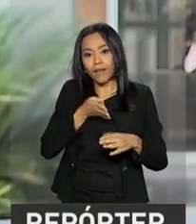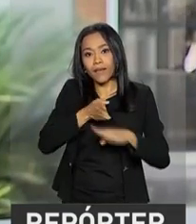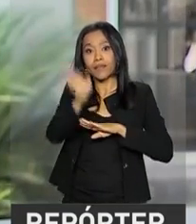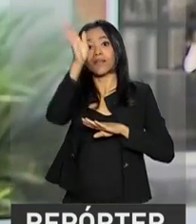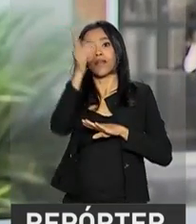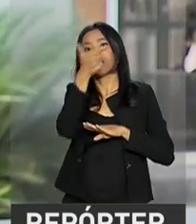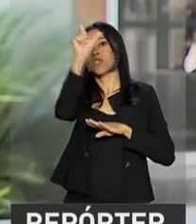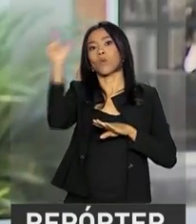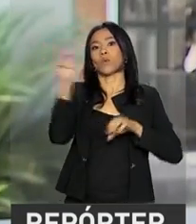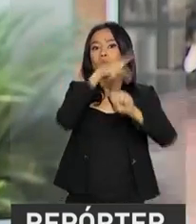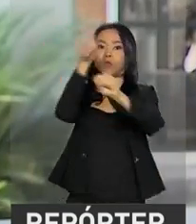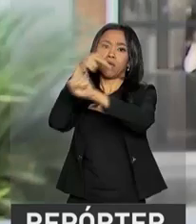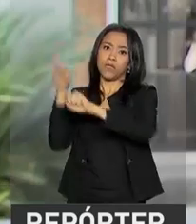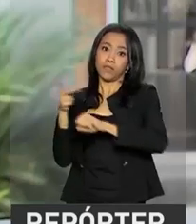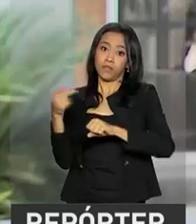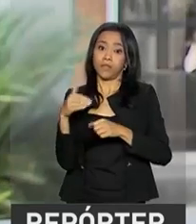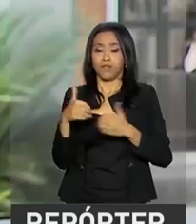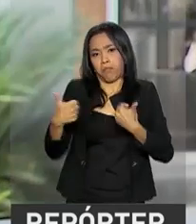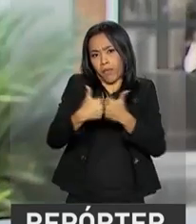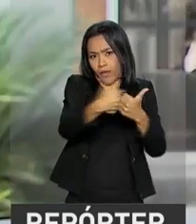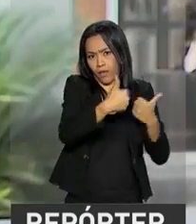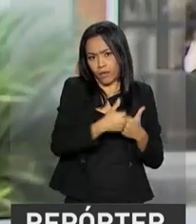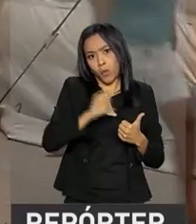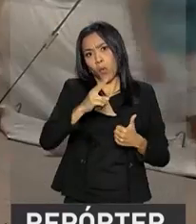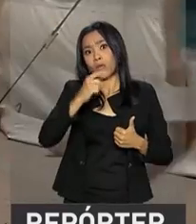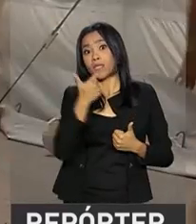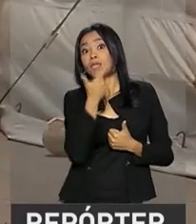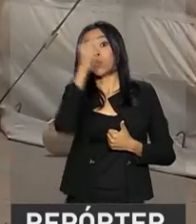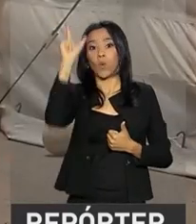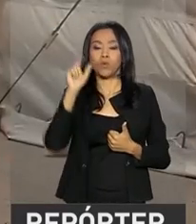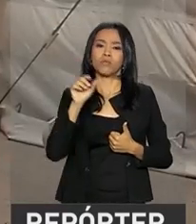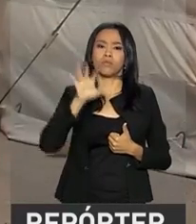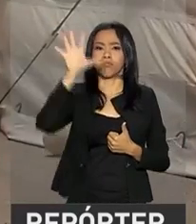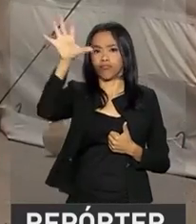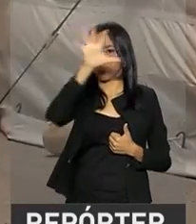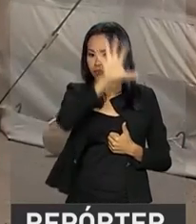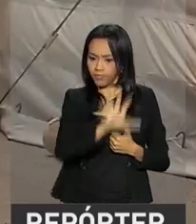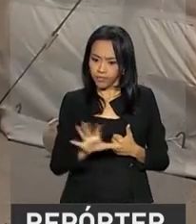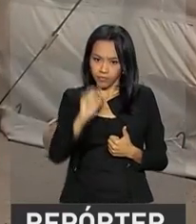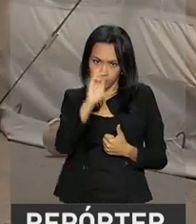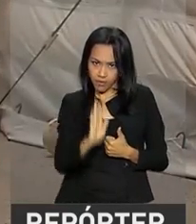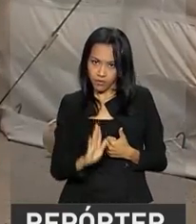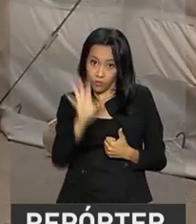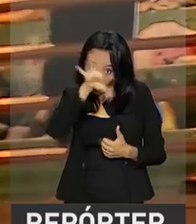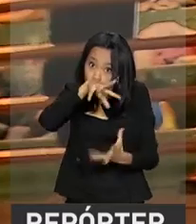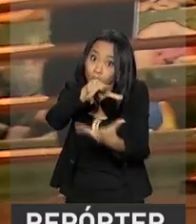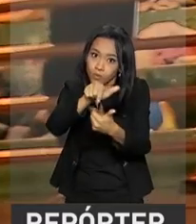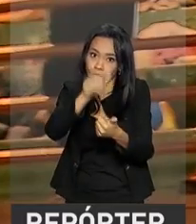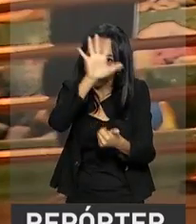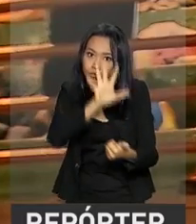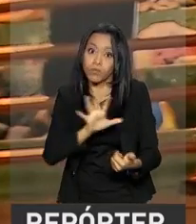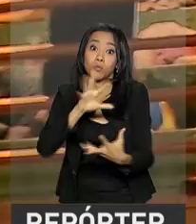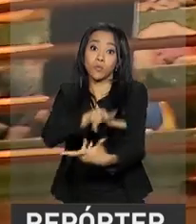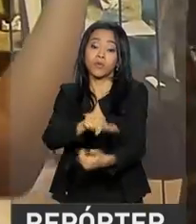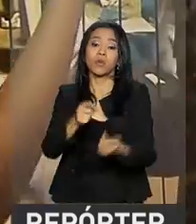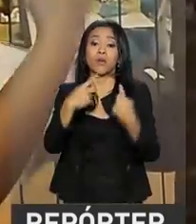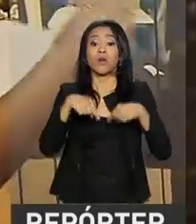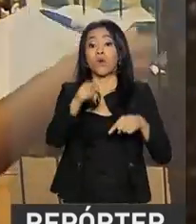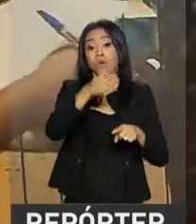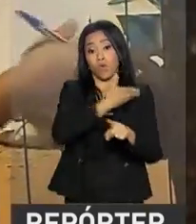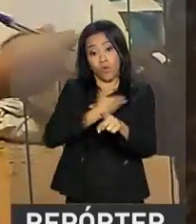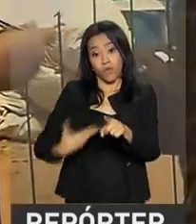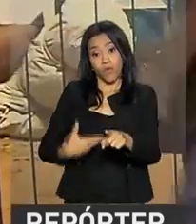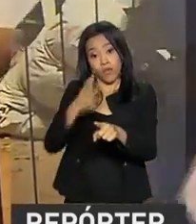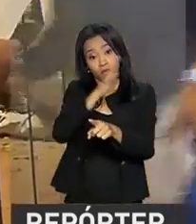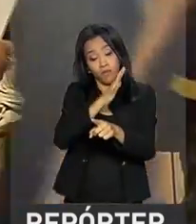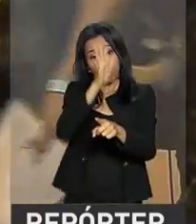outros países, vizinhos ou até de outro continente. Além de abrigar venezuelanos em Boa Vista, o governo federal iniciou o processo